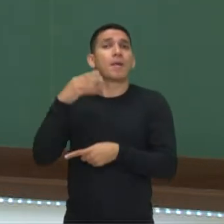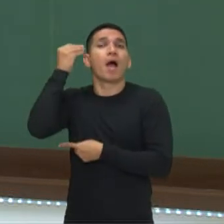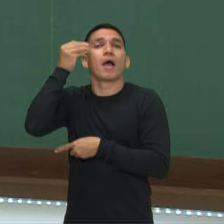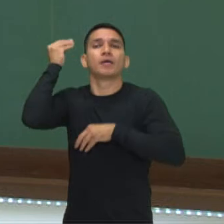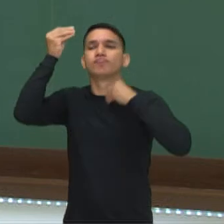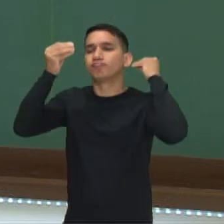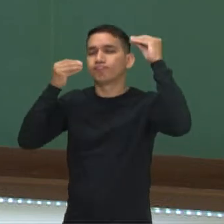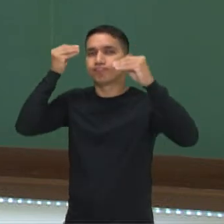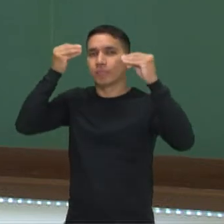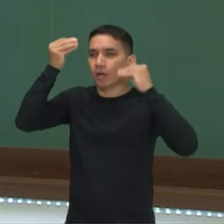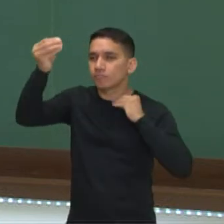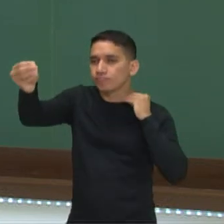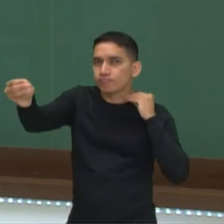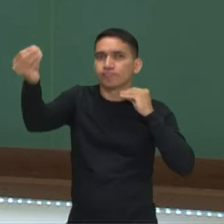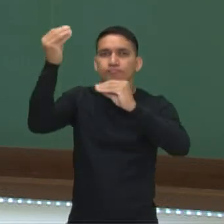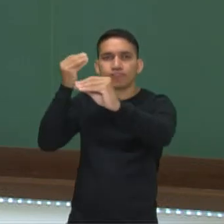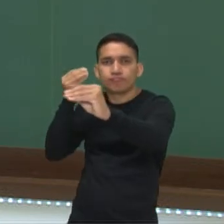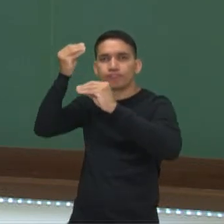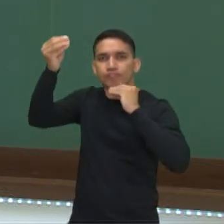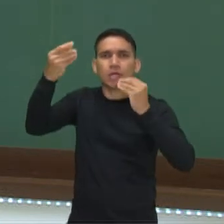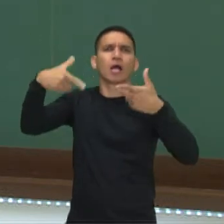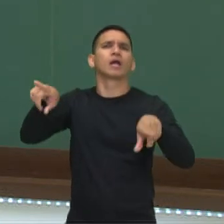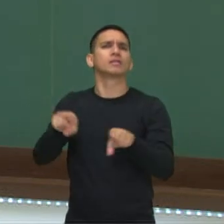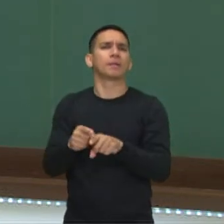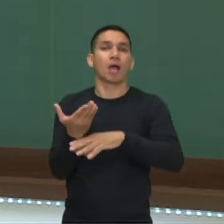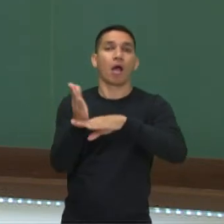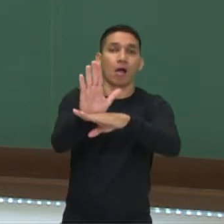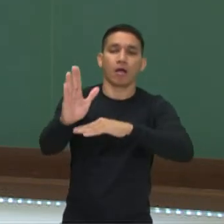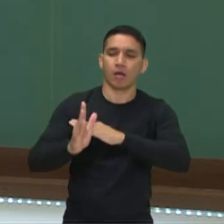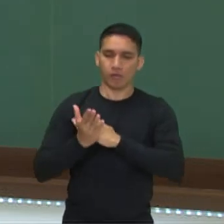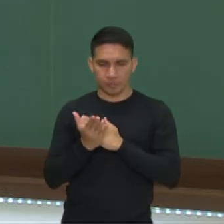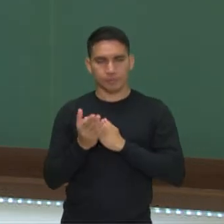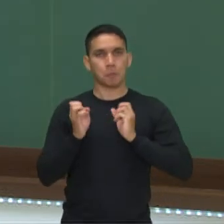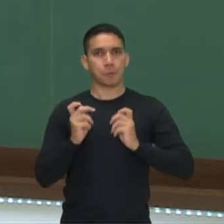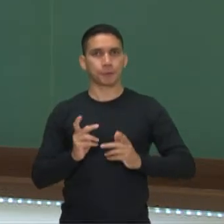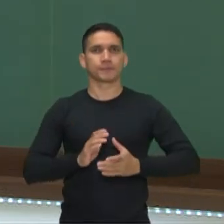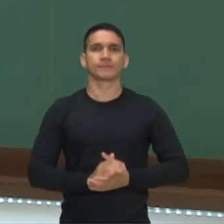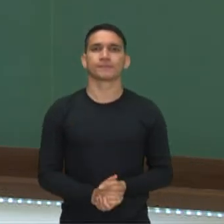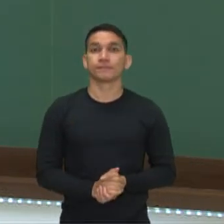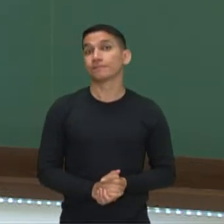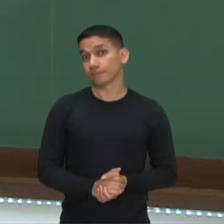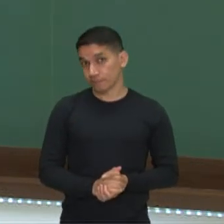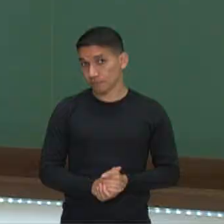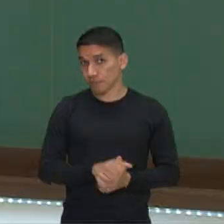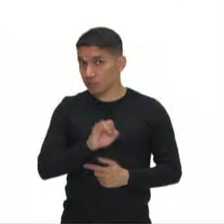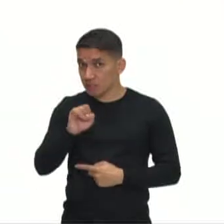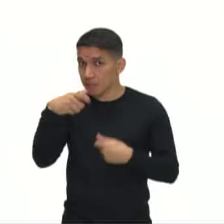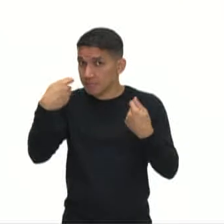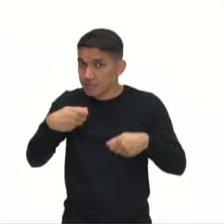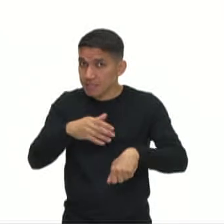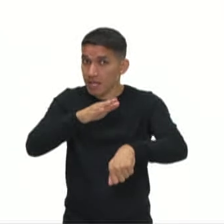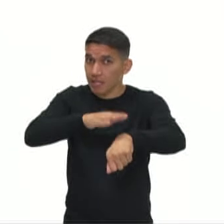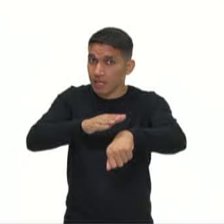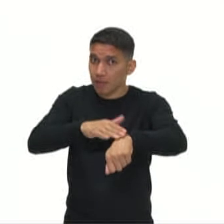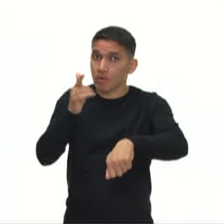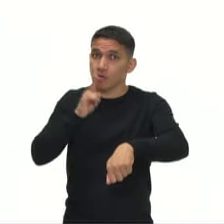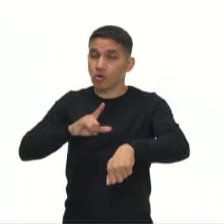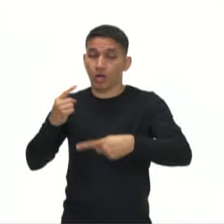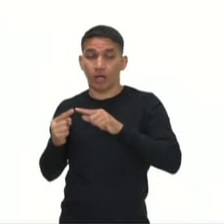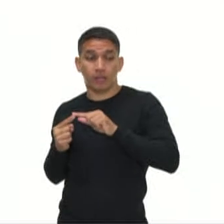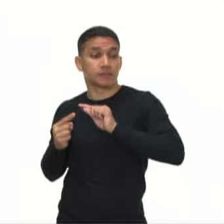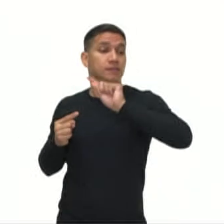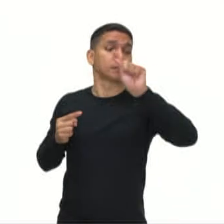aquilo que você aprendeu, ajudar os colegas, receber essa ajuda, né? Se você precisa de um tempo, né, para se